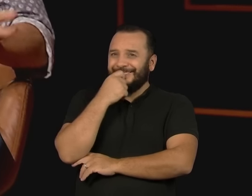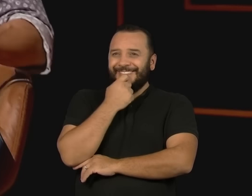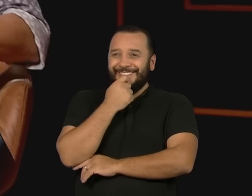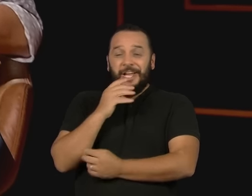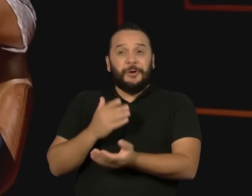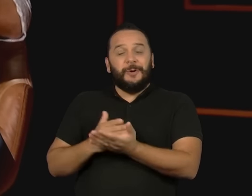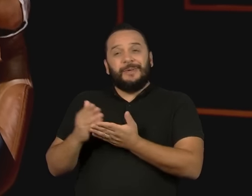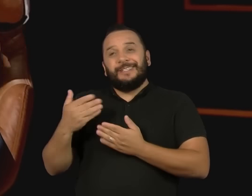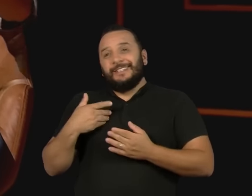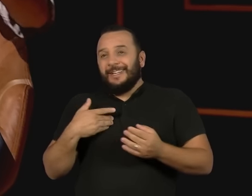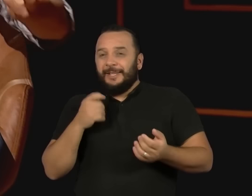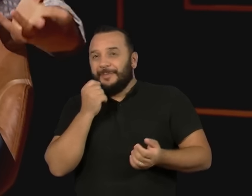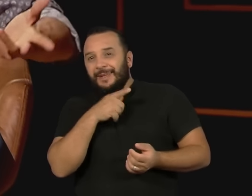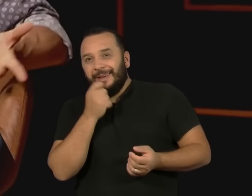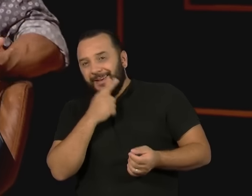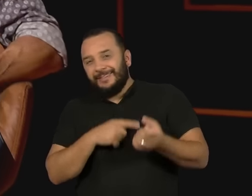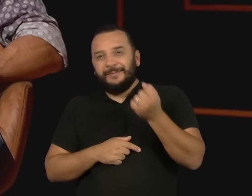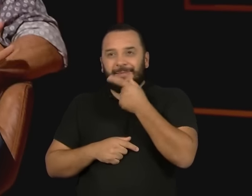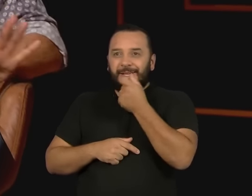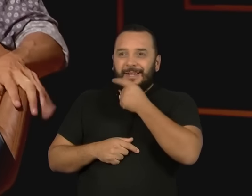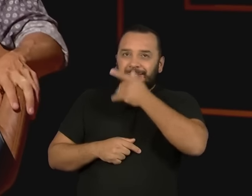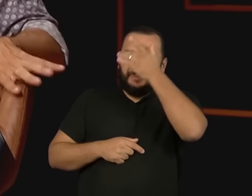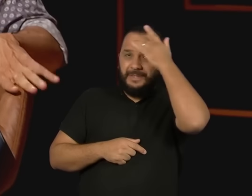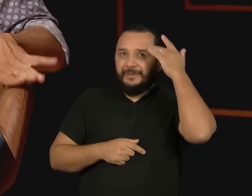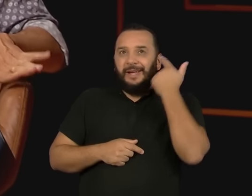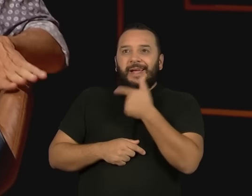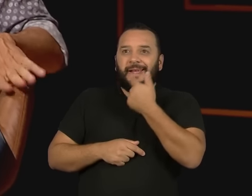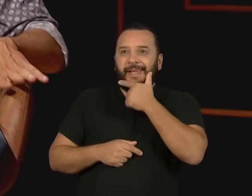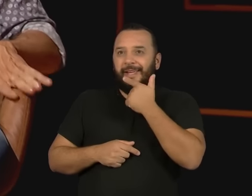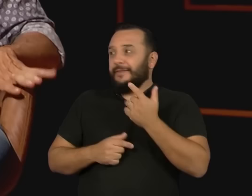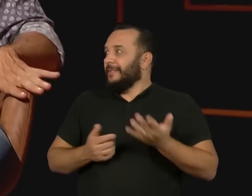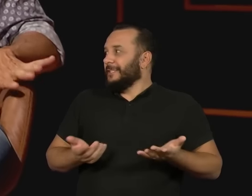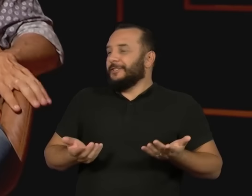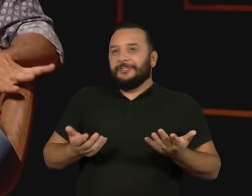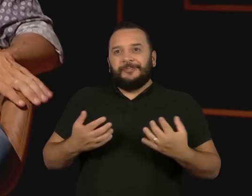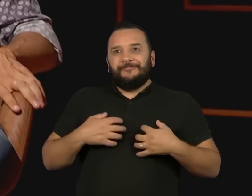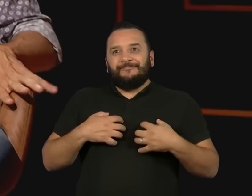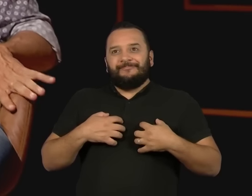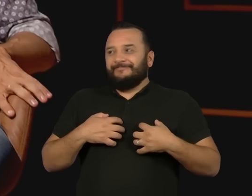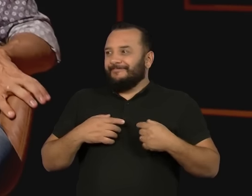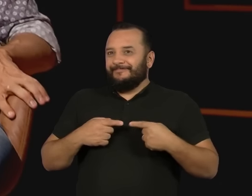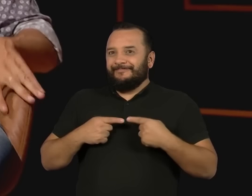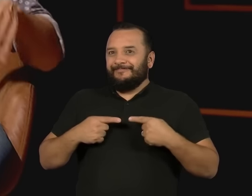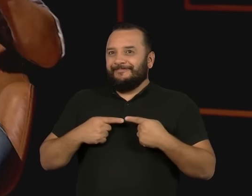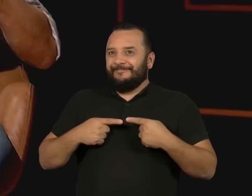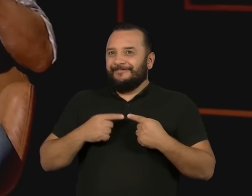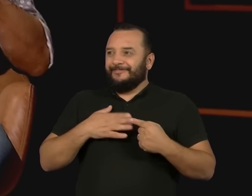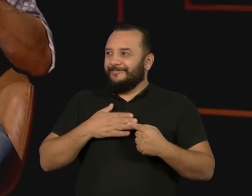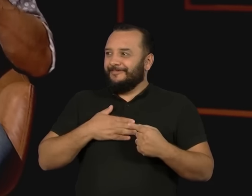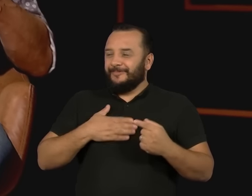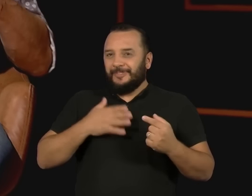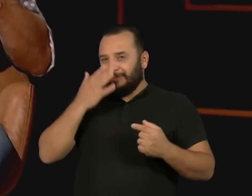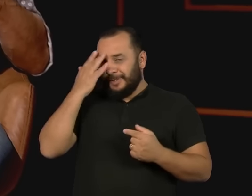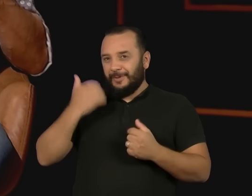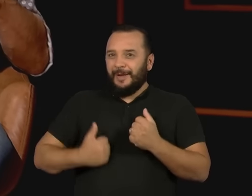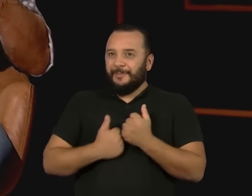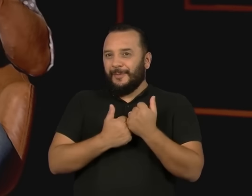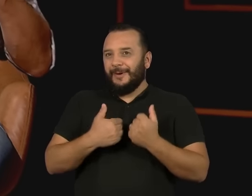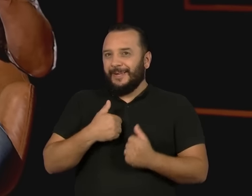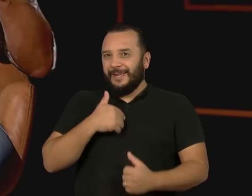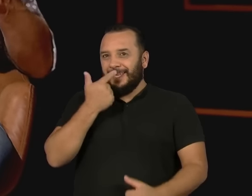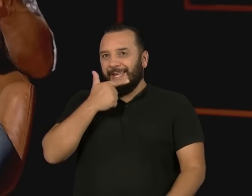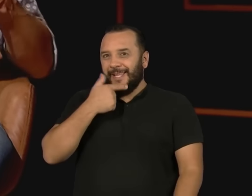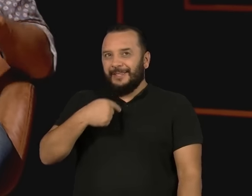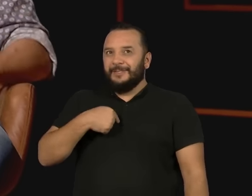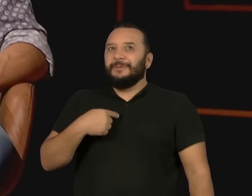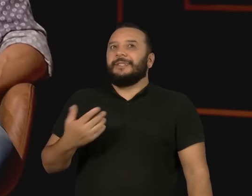fazer palhaçada e tal, e as pessoas rindo. Eu falava, opa, aqui é um lugar que as pessoas me aprovam, né? Riem de mim